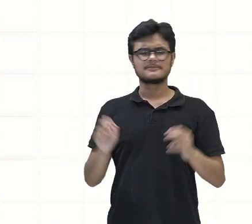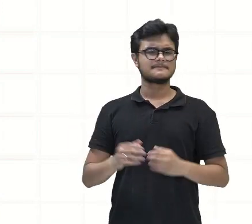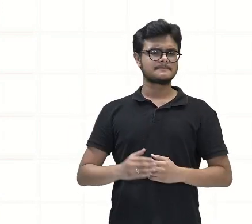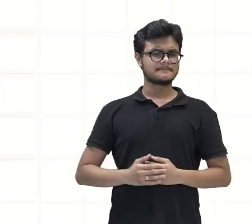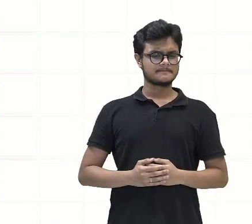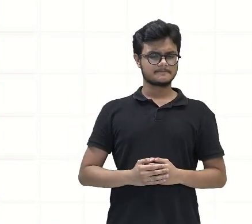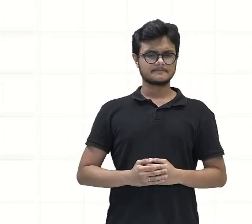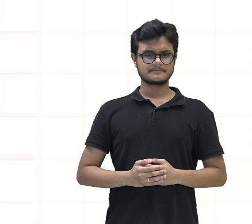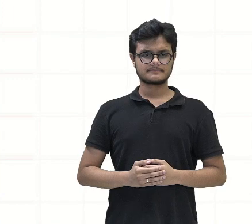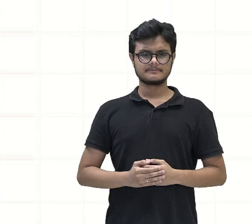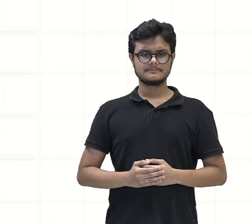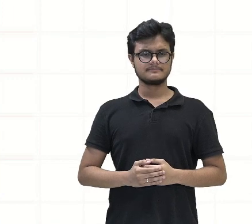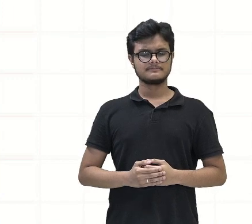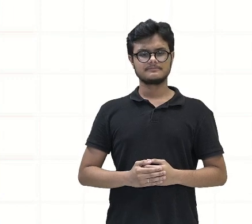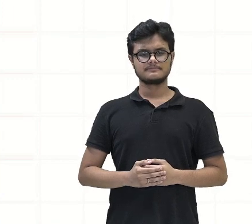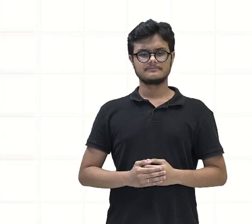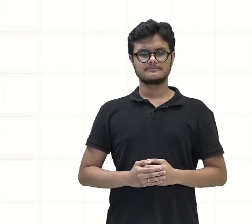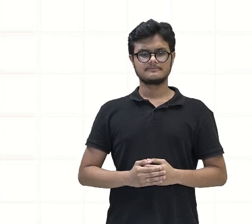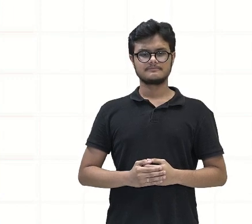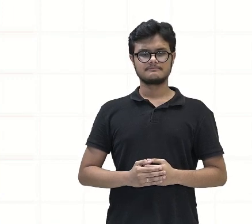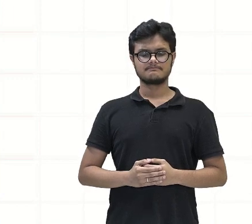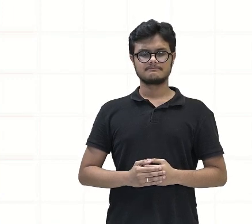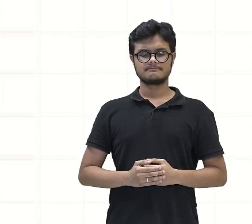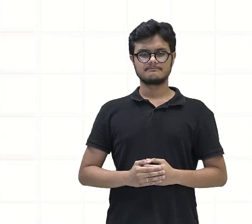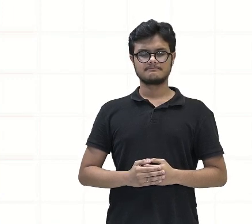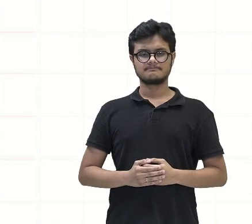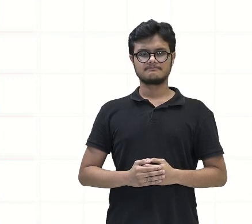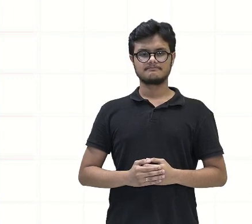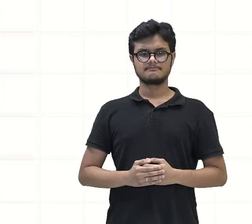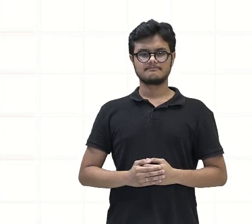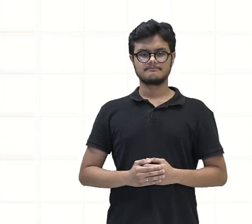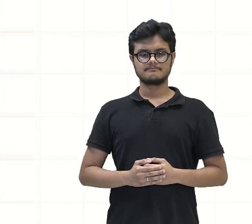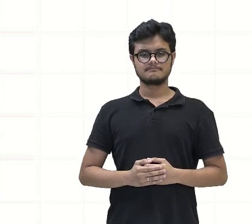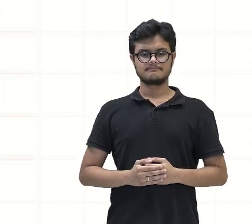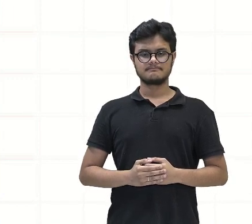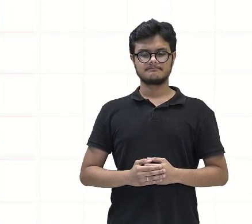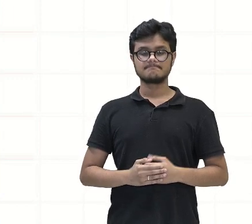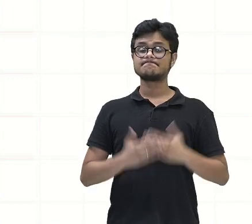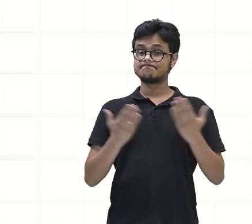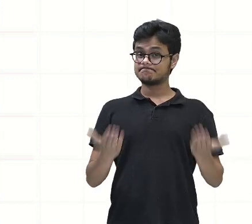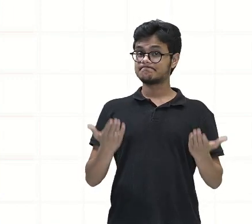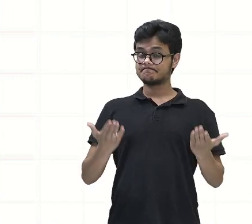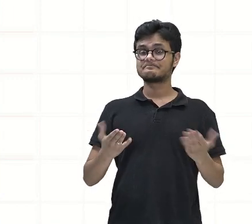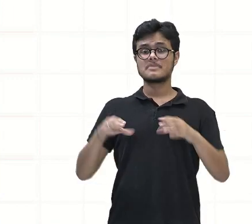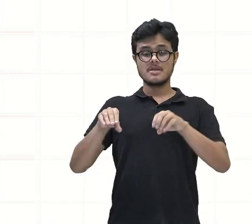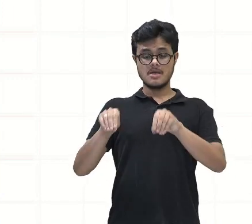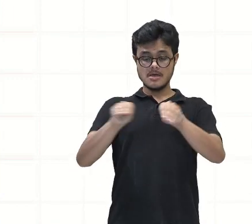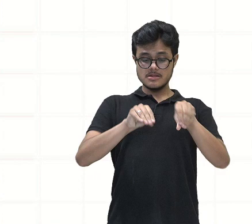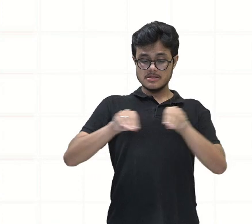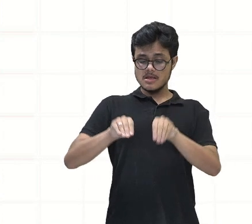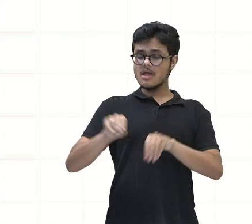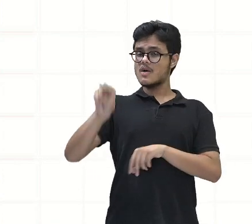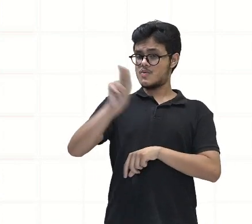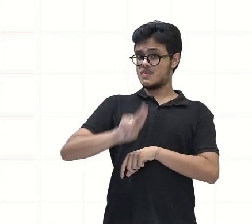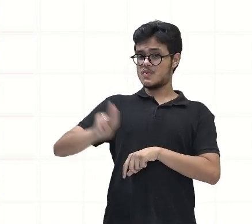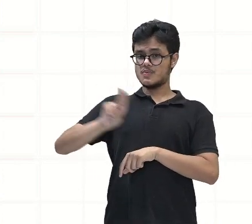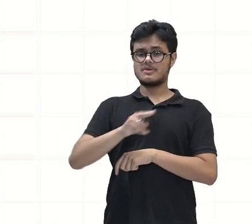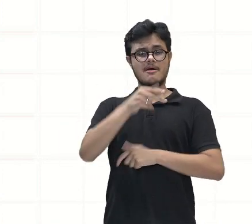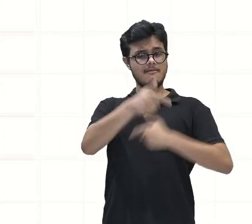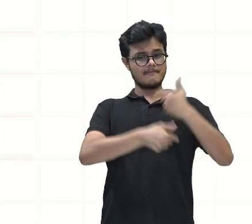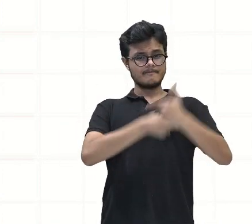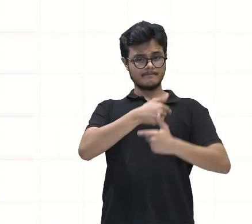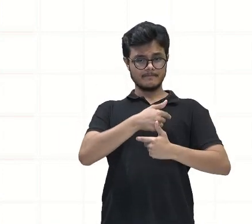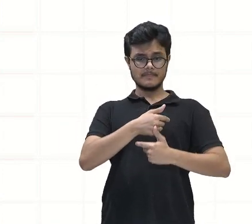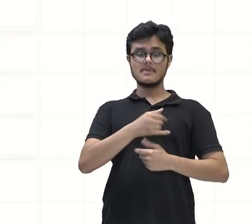desse mapa que nós nós temos aqui na nossa tela é utilização da terra essa é a nossa